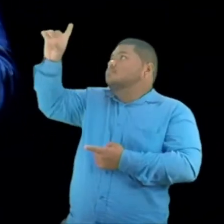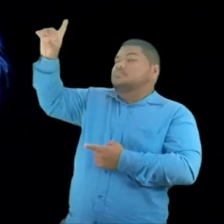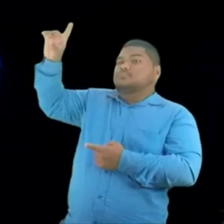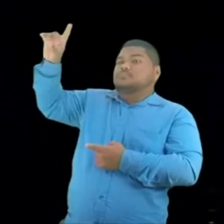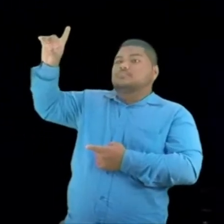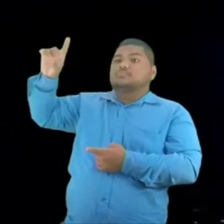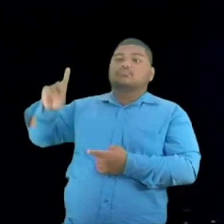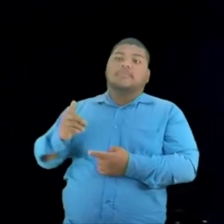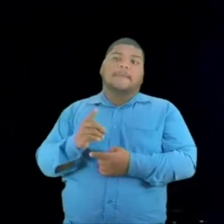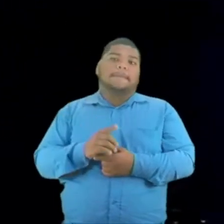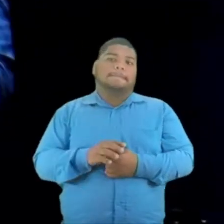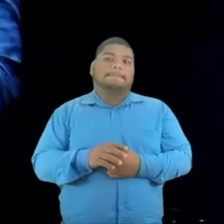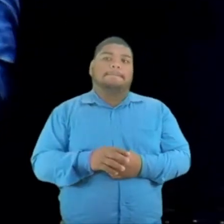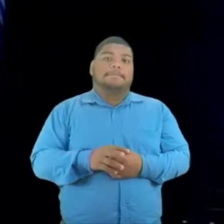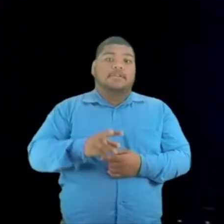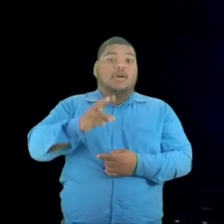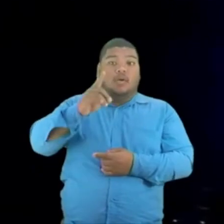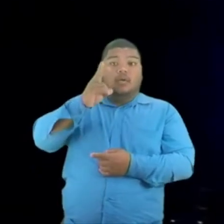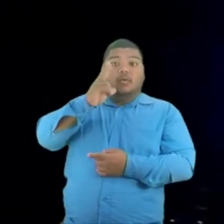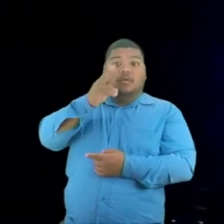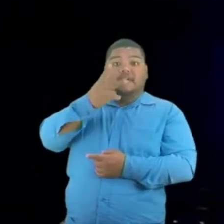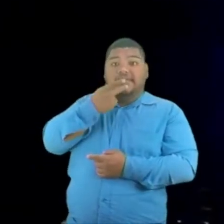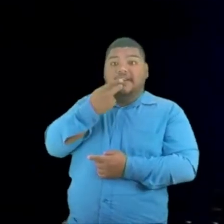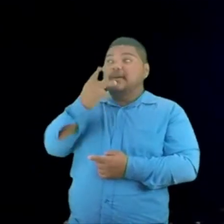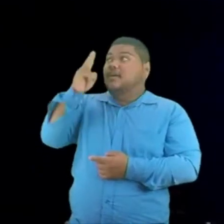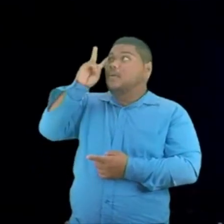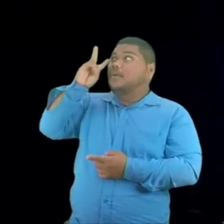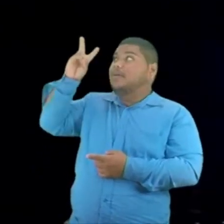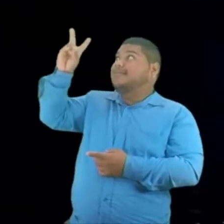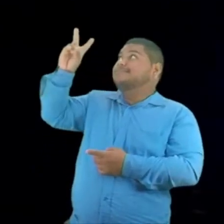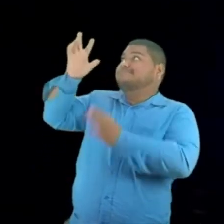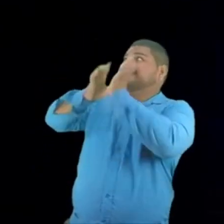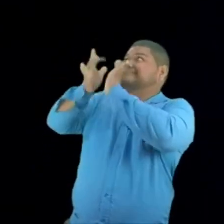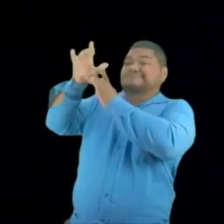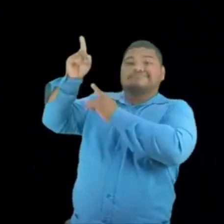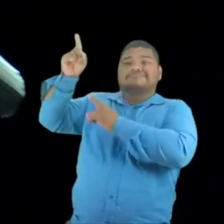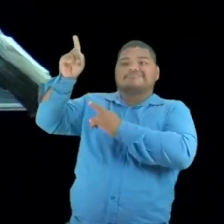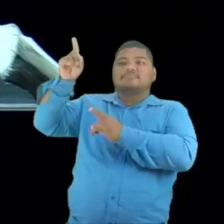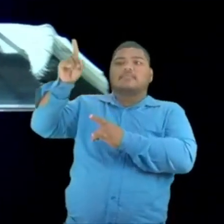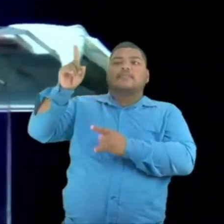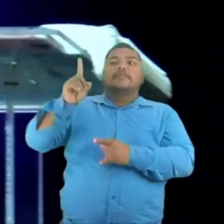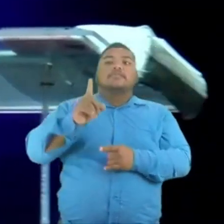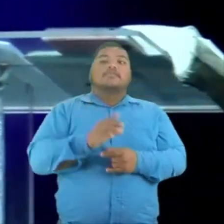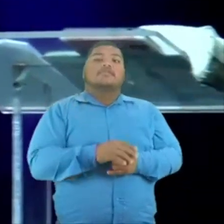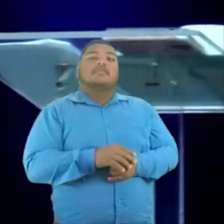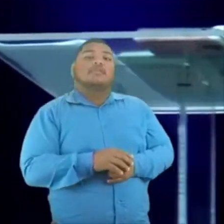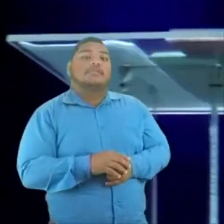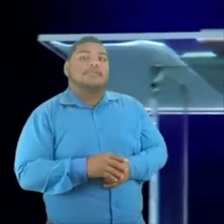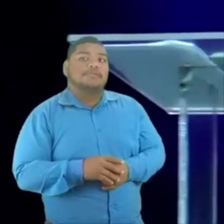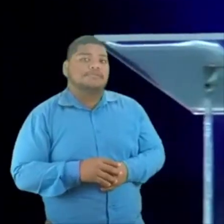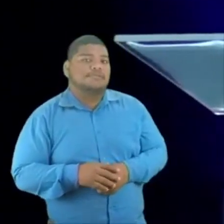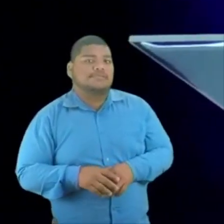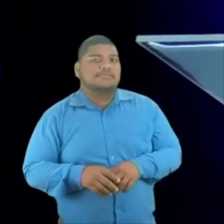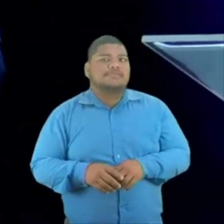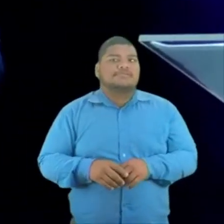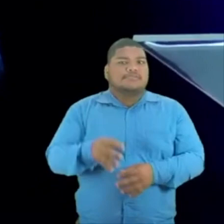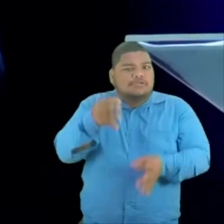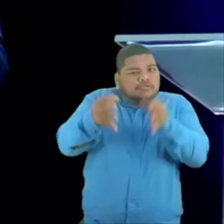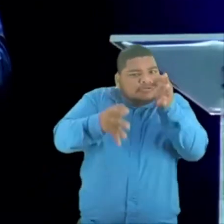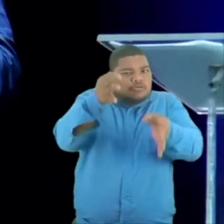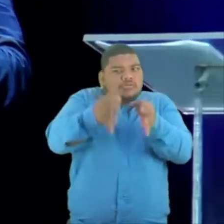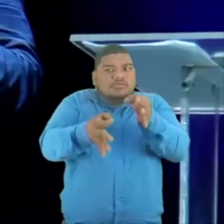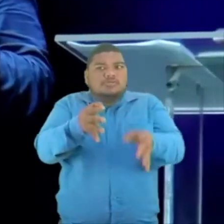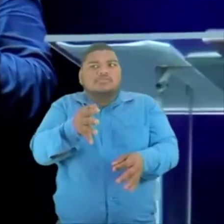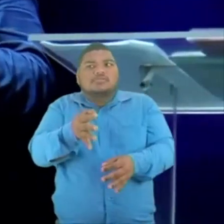quero falar dessa aqui, olhe para Jesus. É porque quando você se sentir injustiçado por alguma coisa, lembre-se